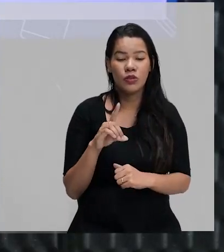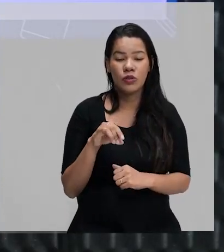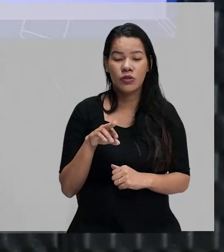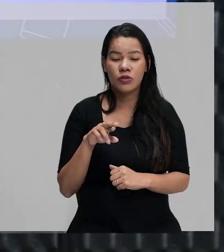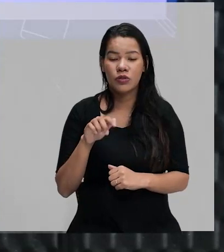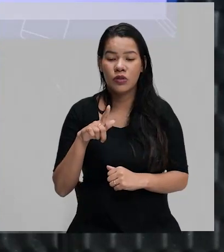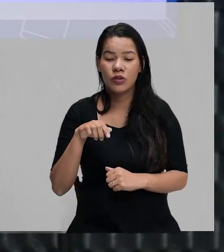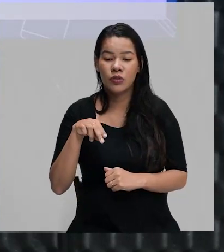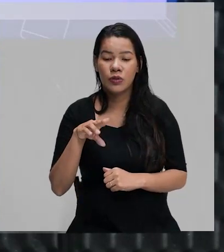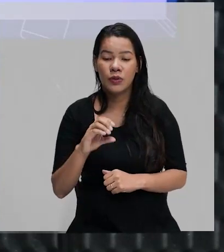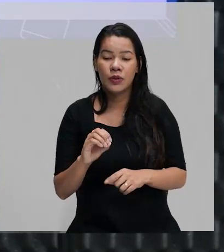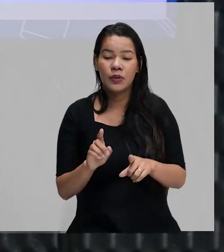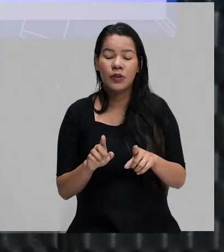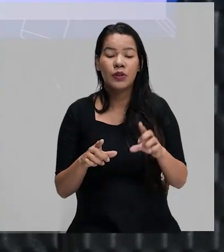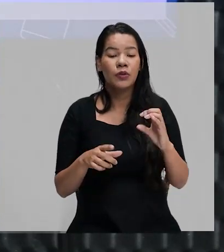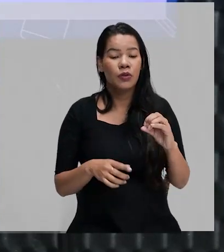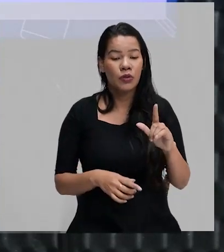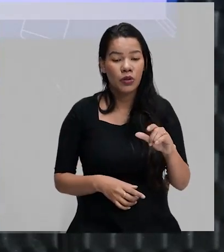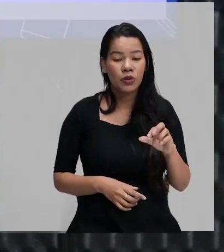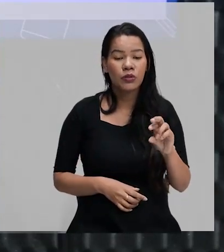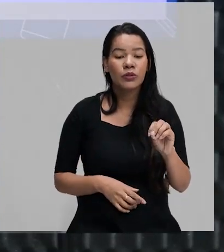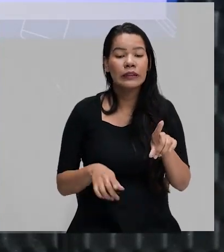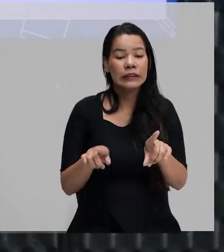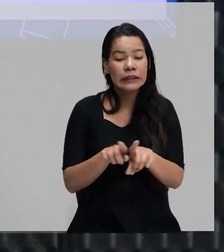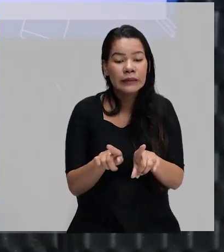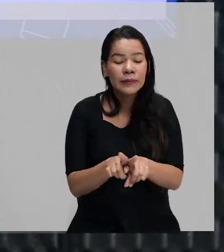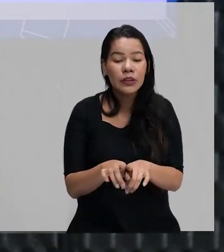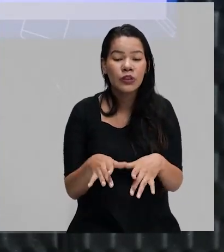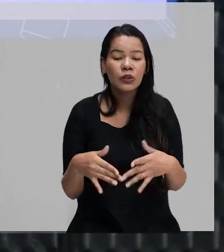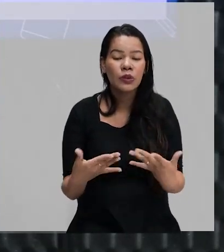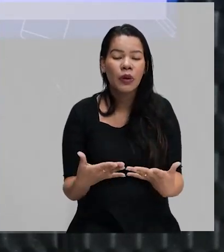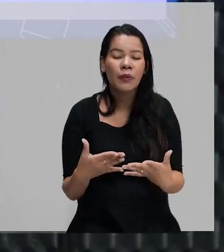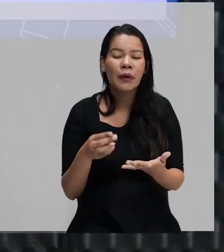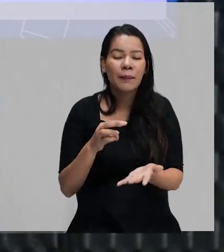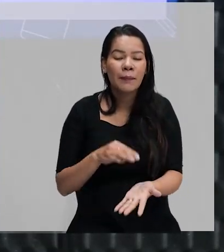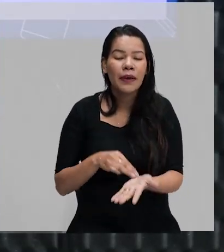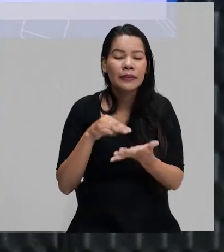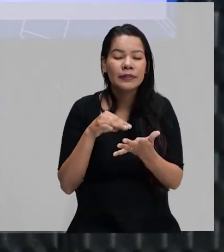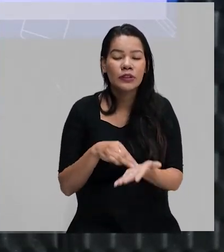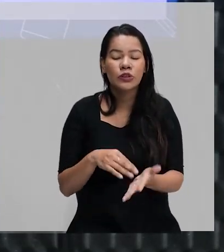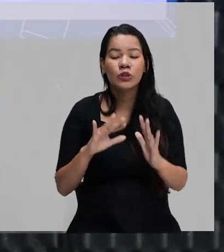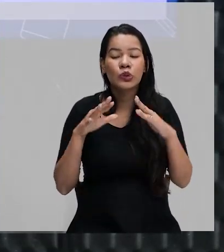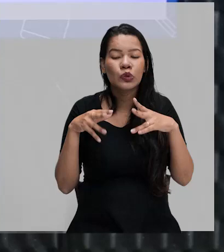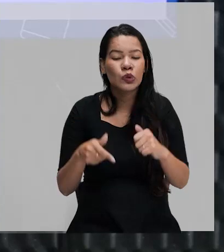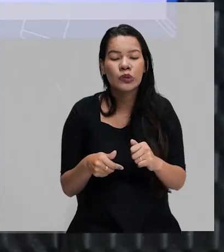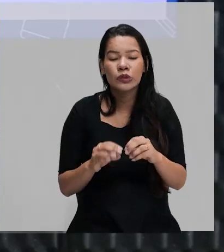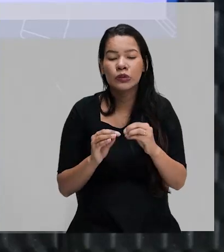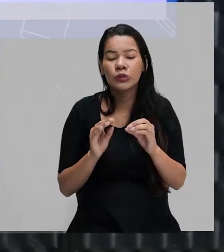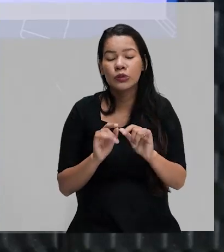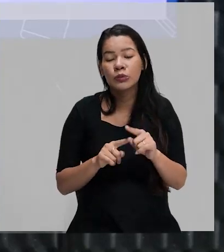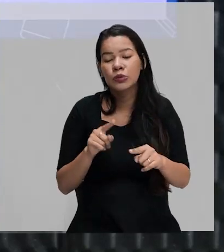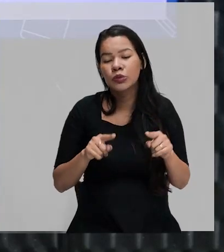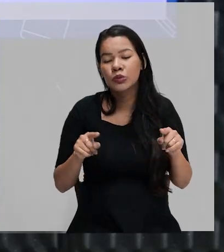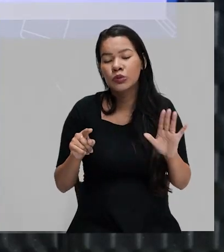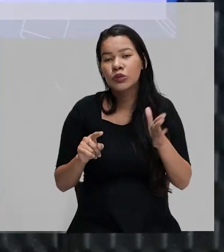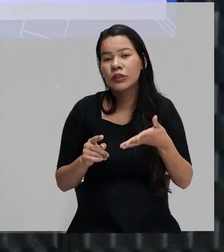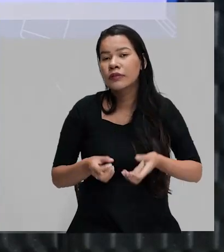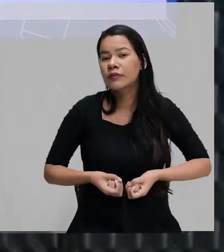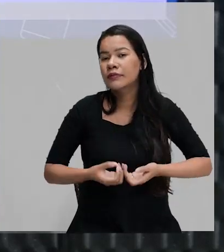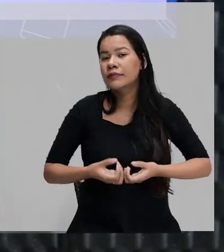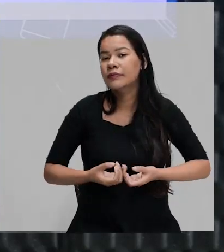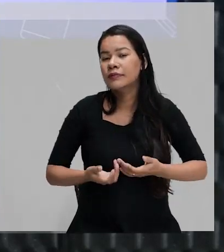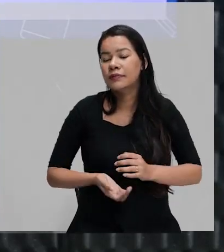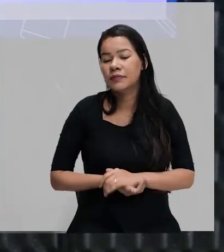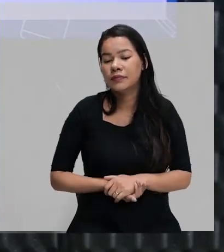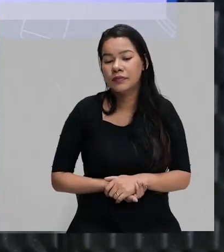massa total dos produtos formados? Tudo bem? E nós temos aqui os valores do hidrogênio, vale 1,